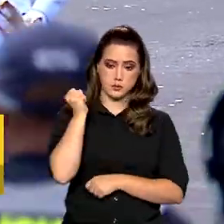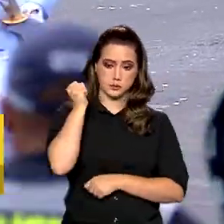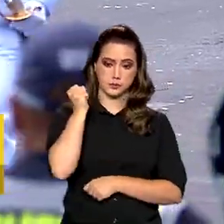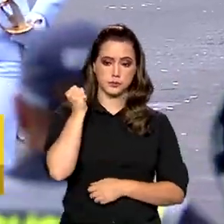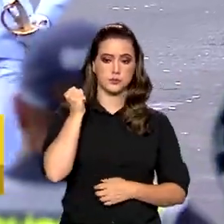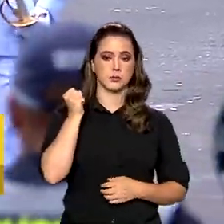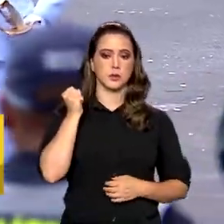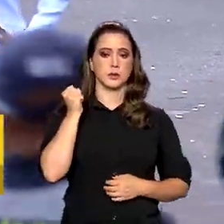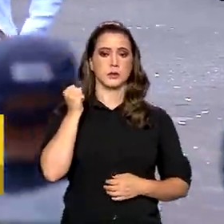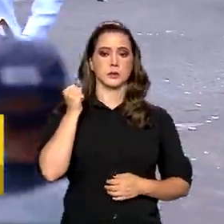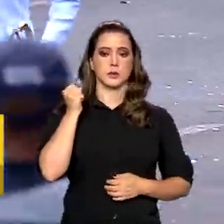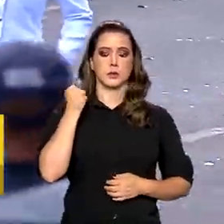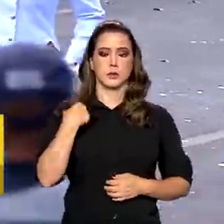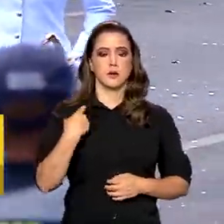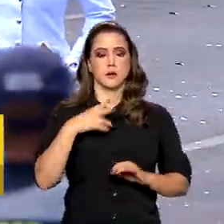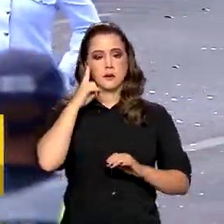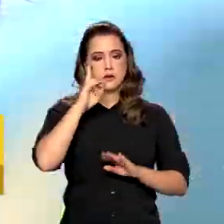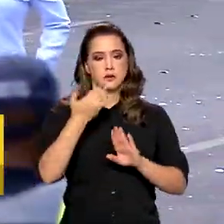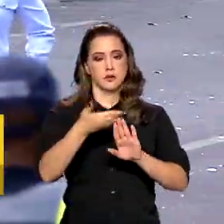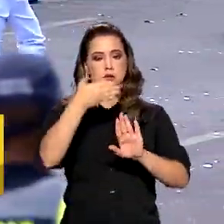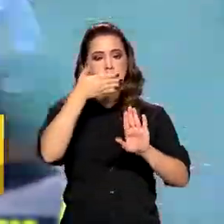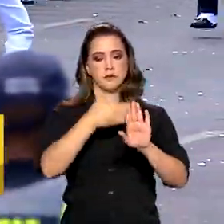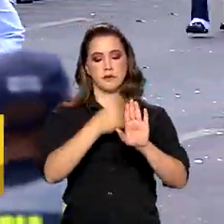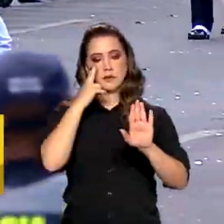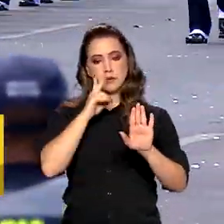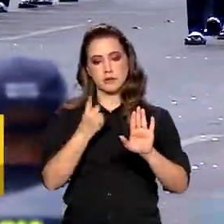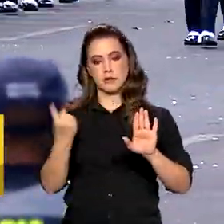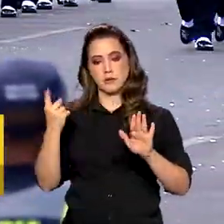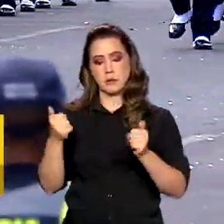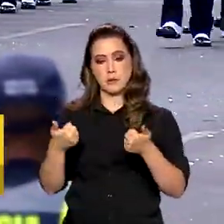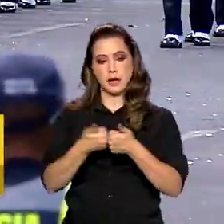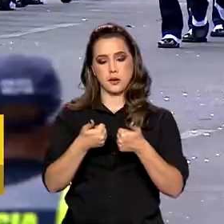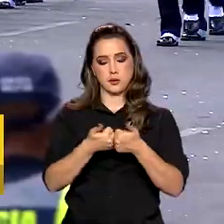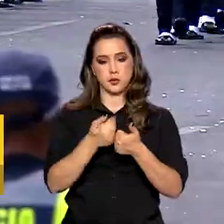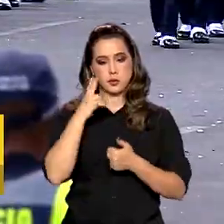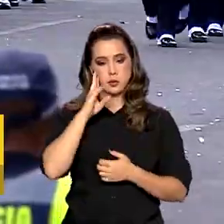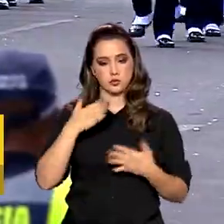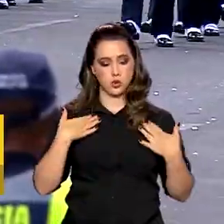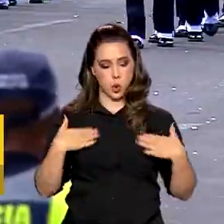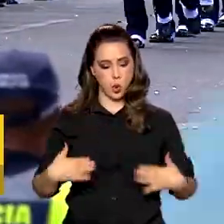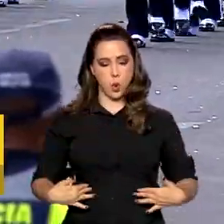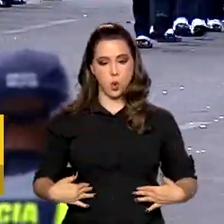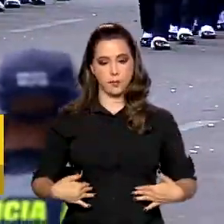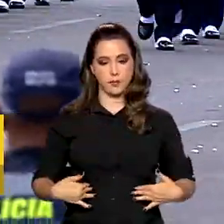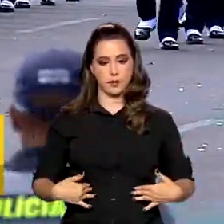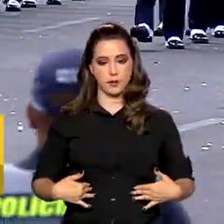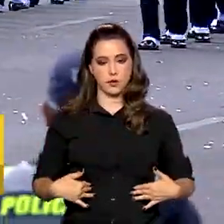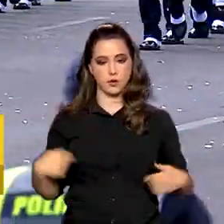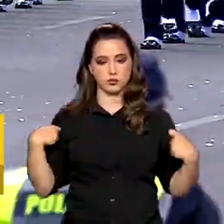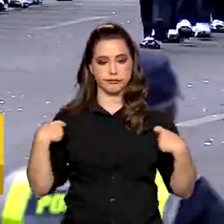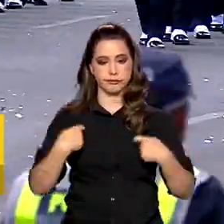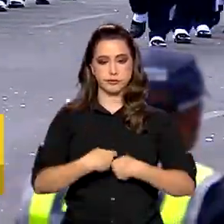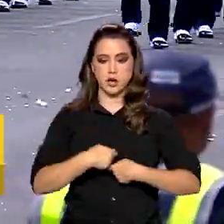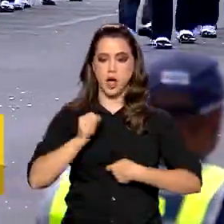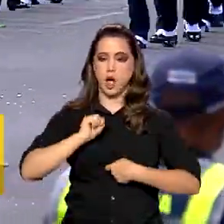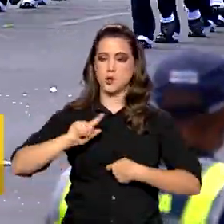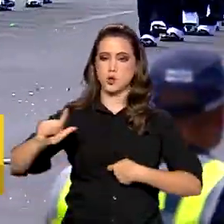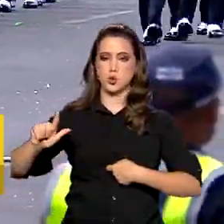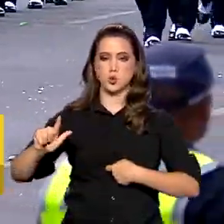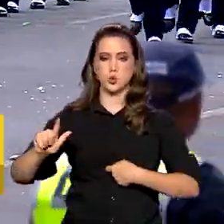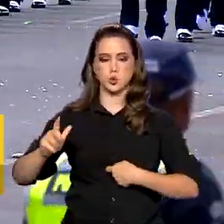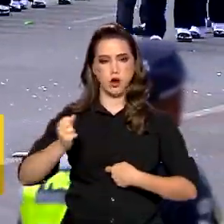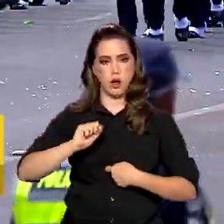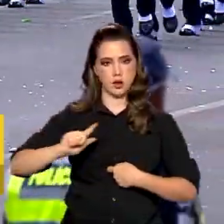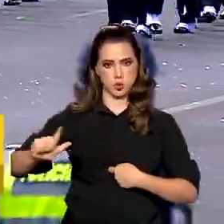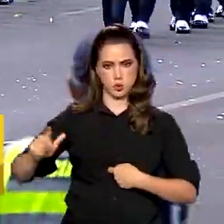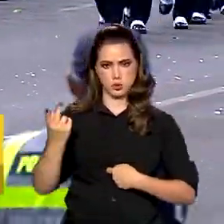Guarda-bandeira segue desfilando. Ali atrás já podemos perceber, se aproximando no uniforme, uma jaqueta azul, que é o componente,